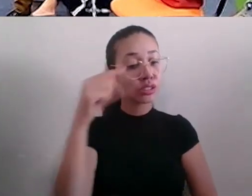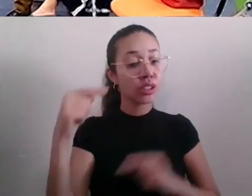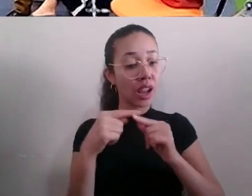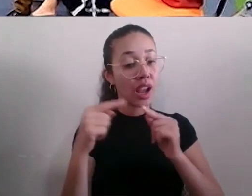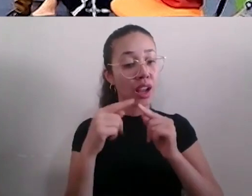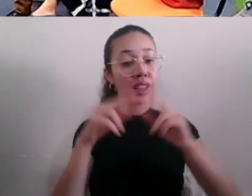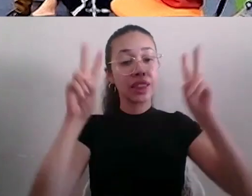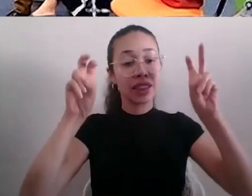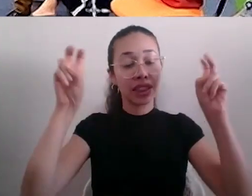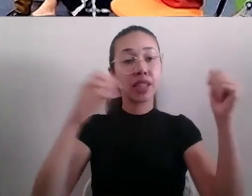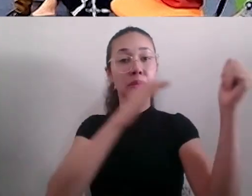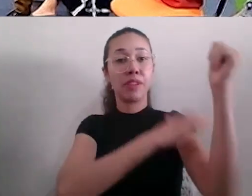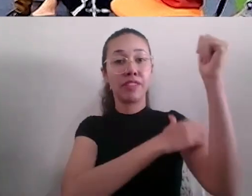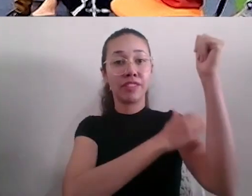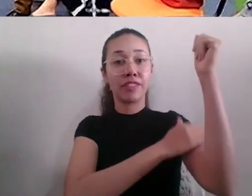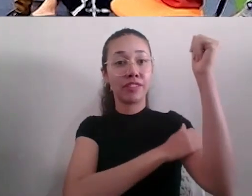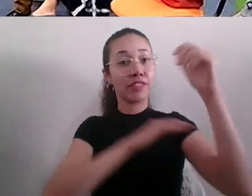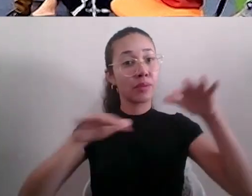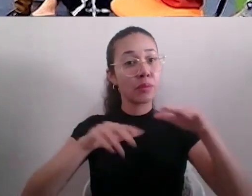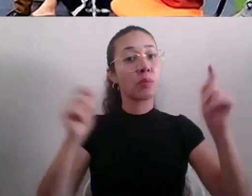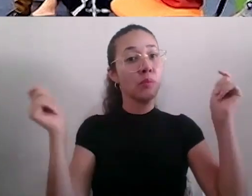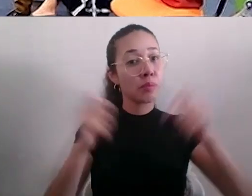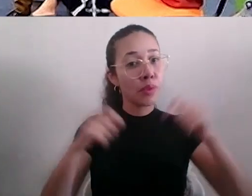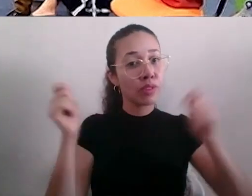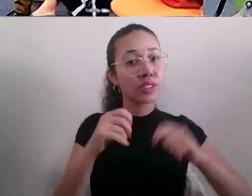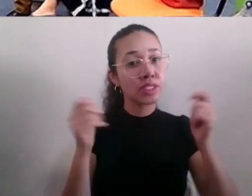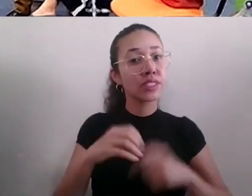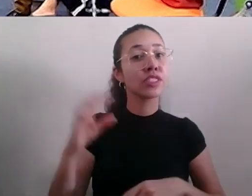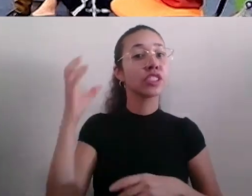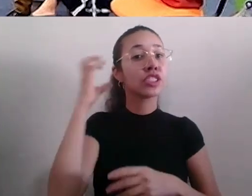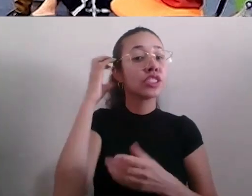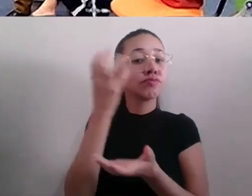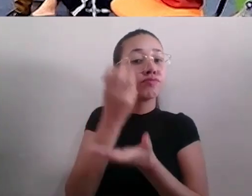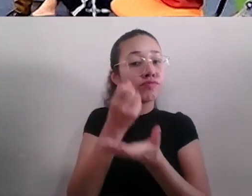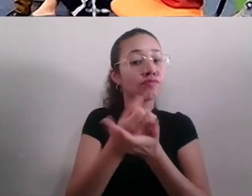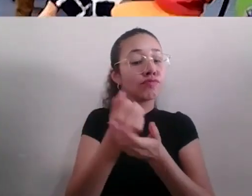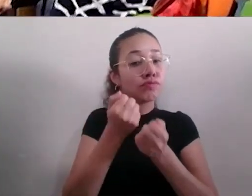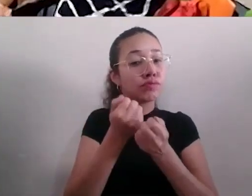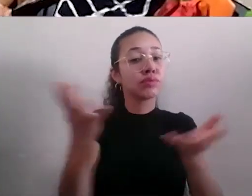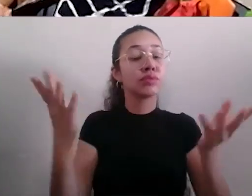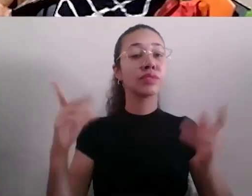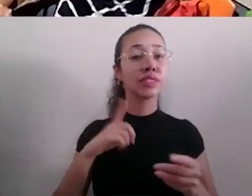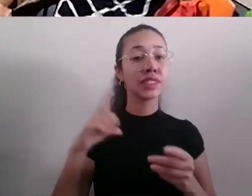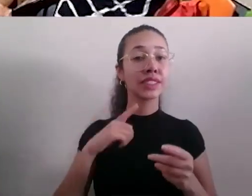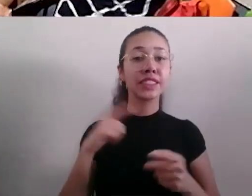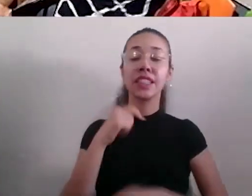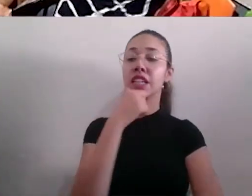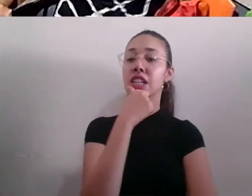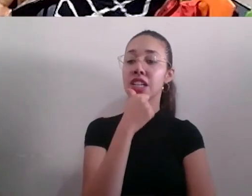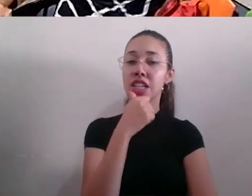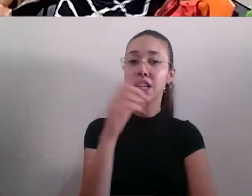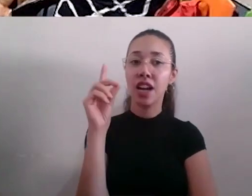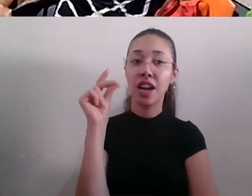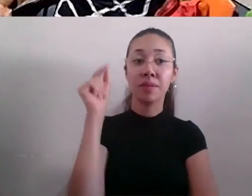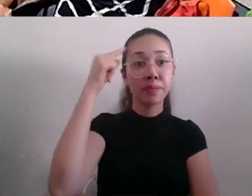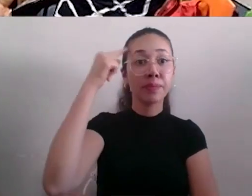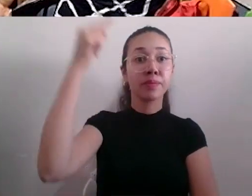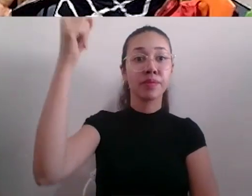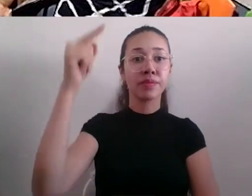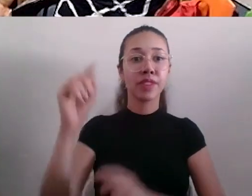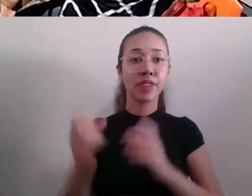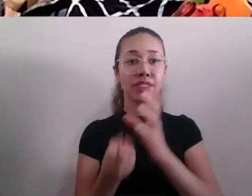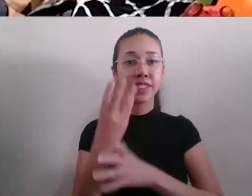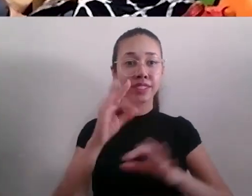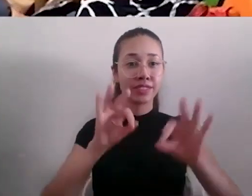feminista, daria um super podcast. E aí foi nesse momento que a gente resolveu criar a novela. Eu continuava trabalhando